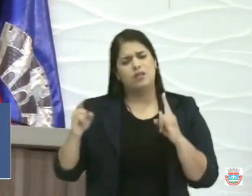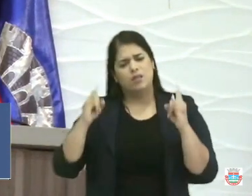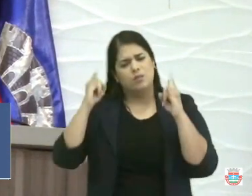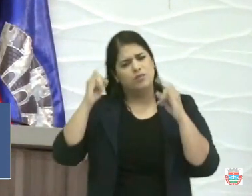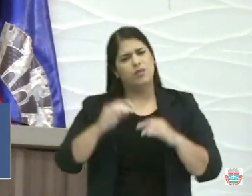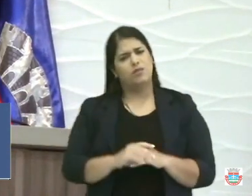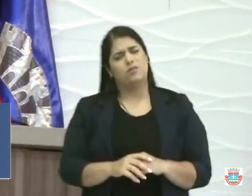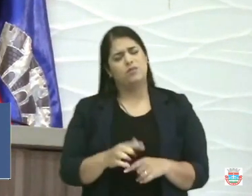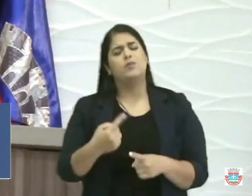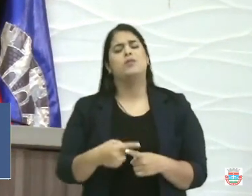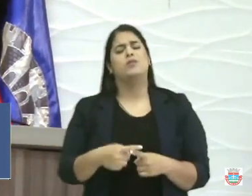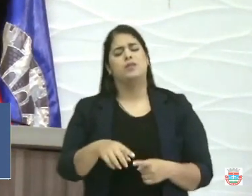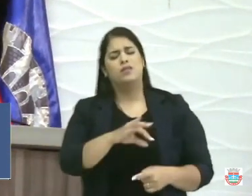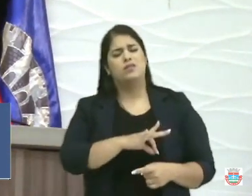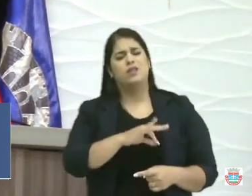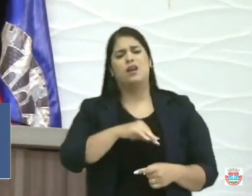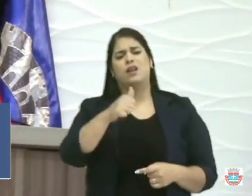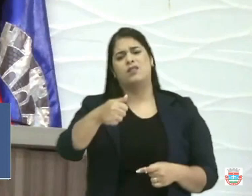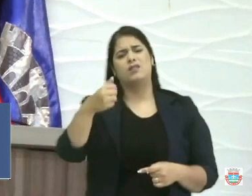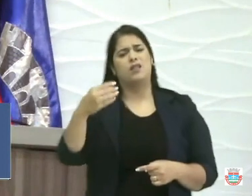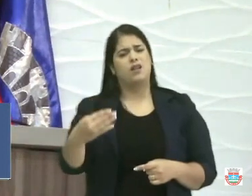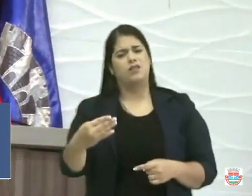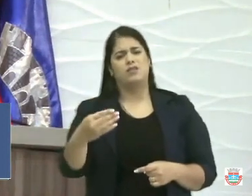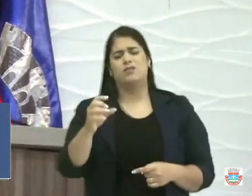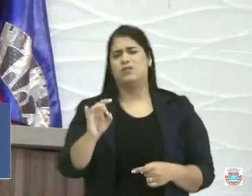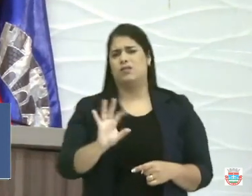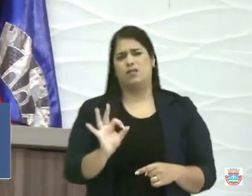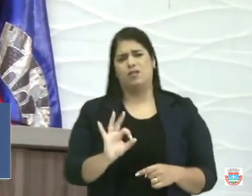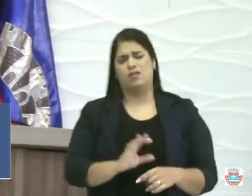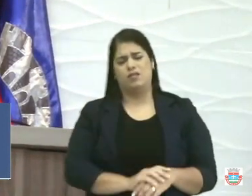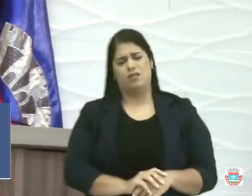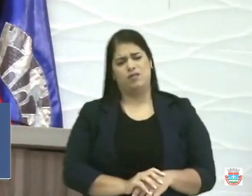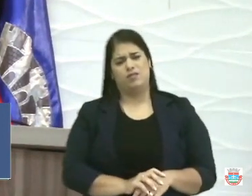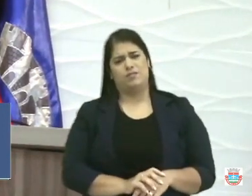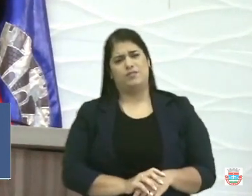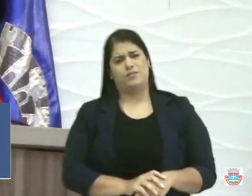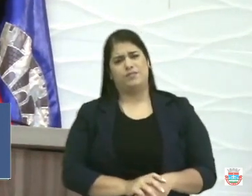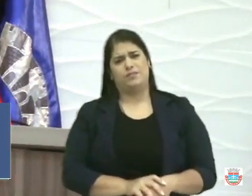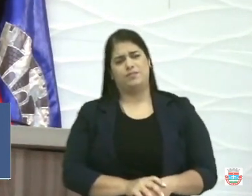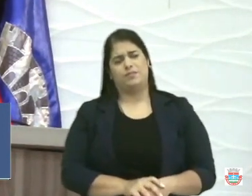Me diga aí. Para pegar a prefeitura e dar